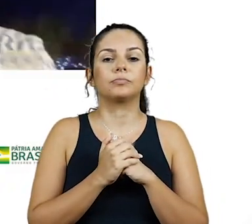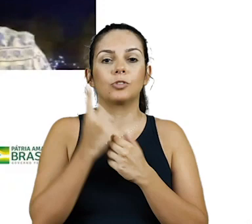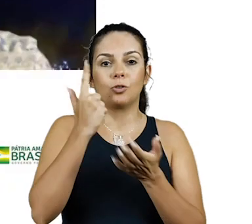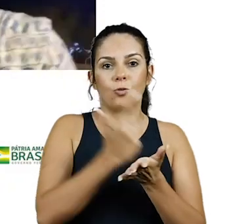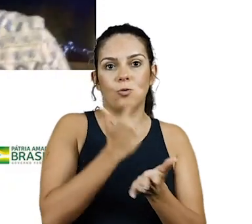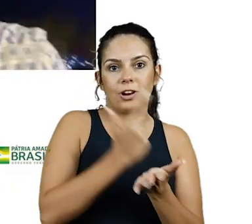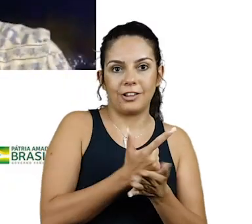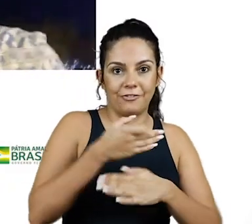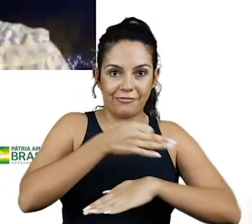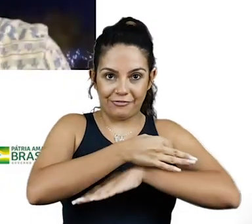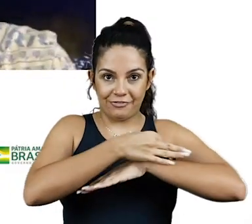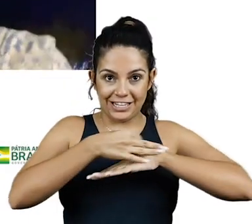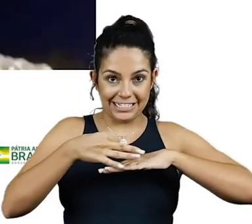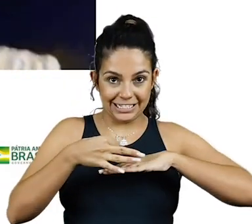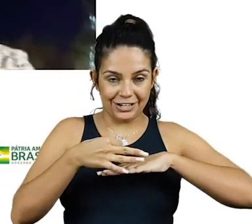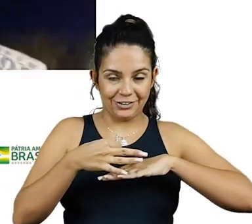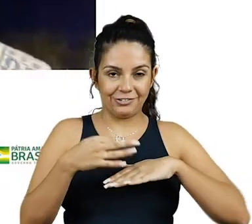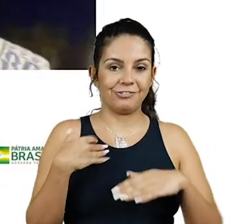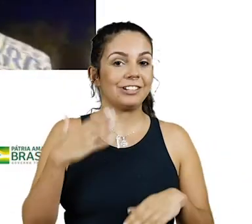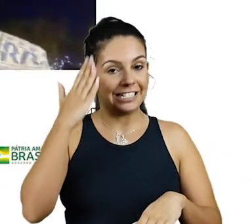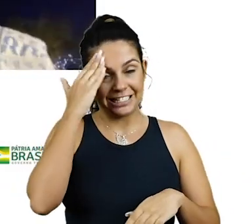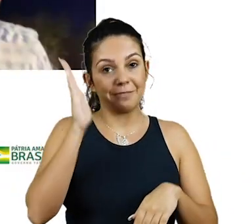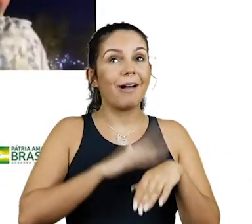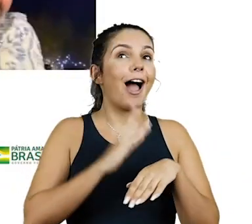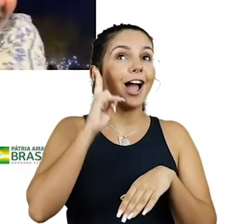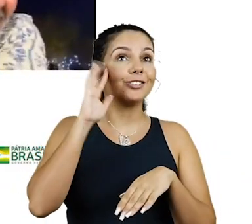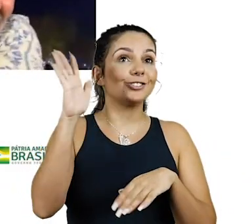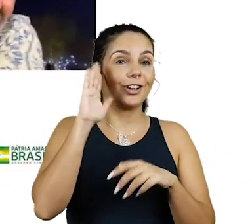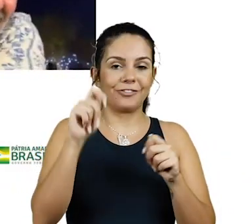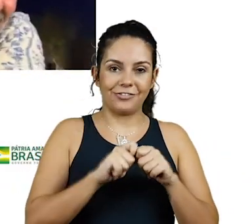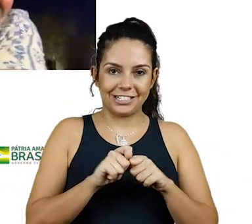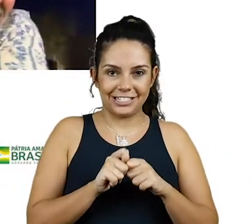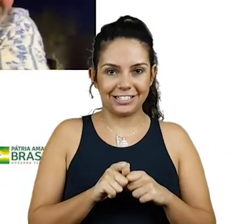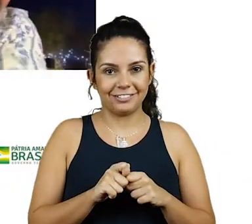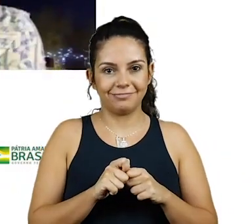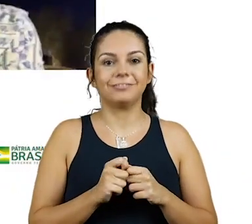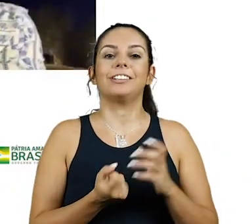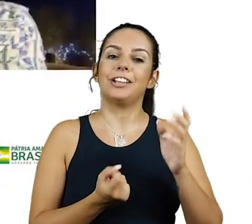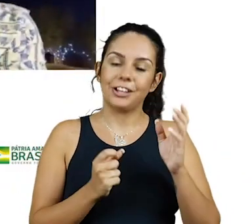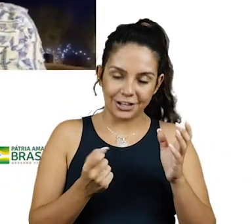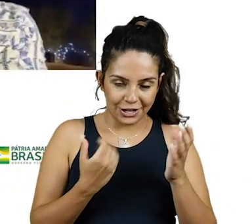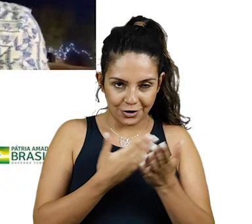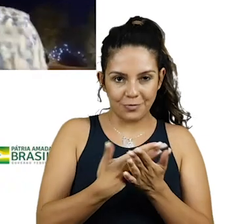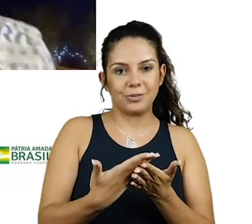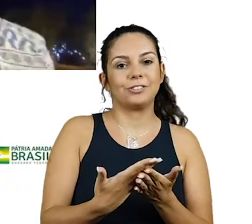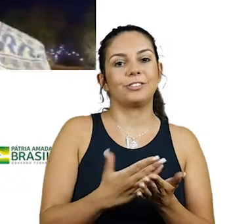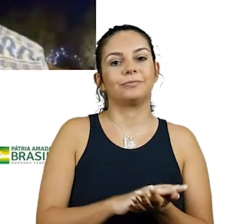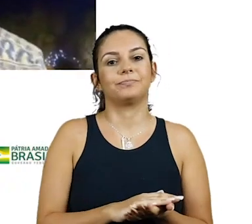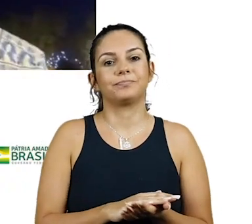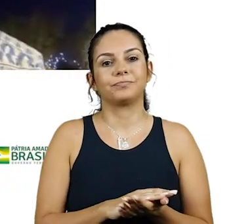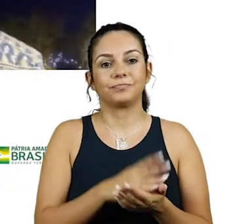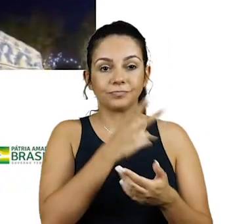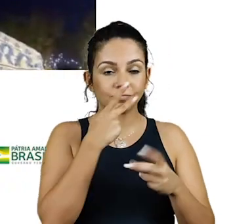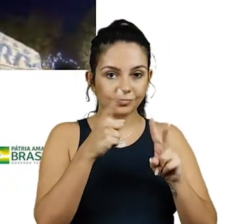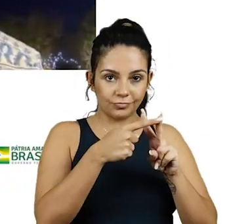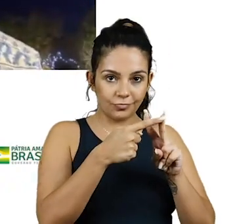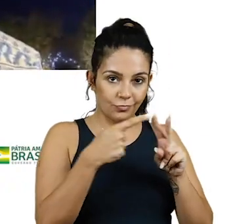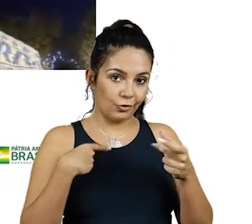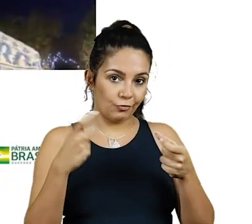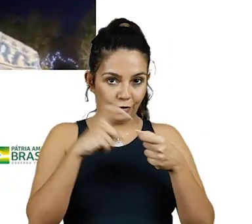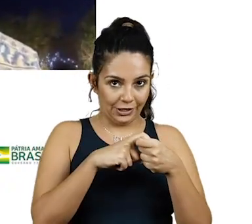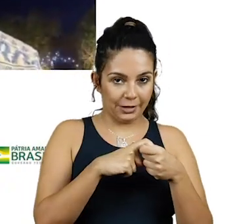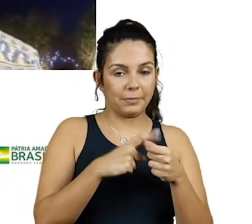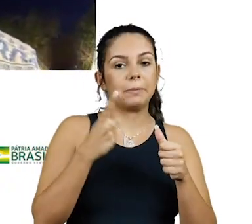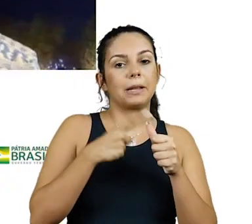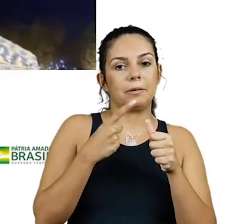um livro de ficção, que é tudo que eu sempre sonhei fazer. E aí saiu o Quase Normal. Mas eu quero voltar para trás.